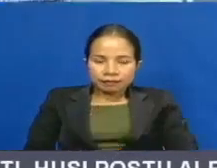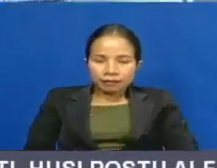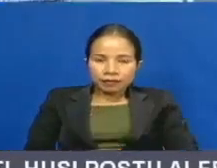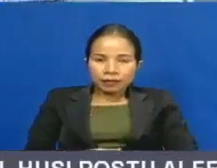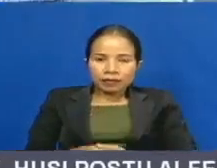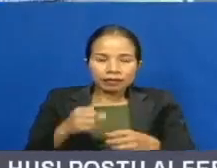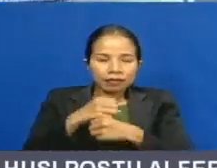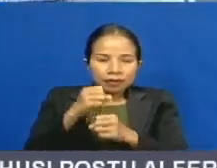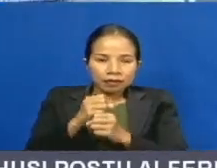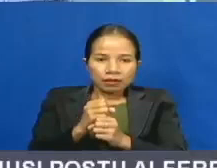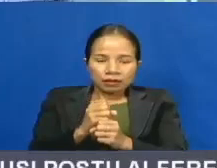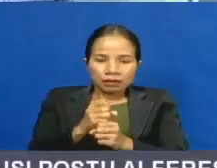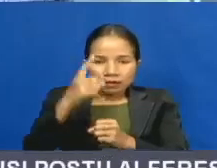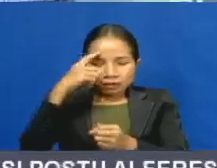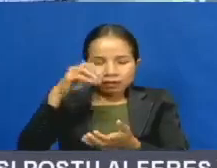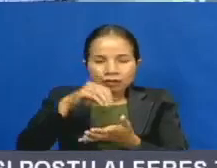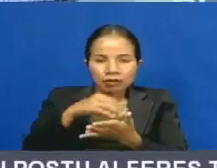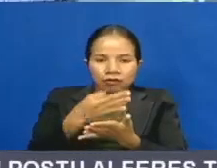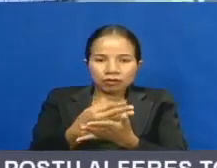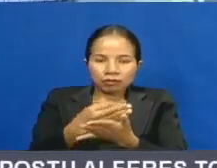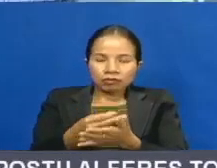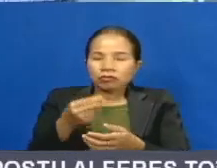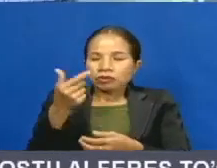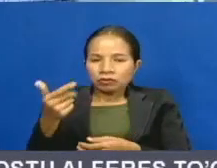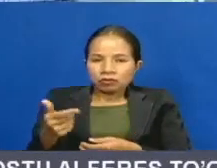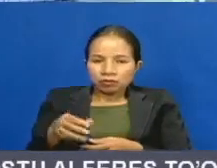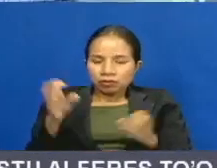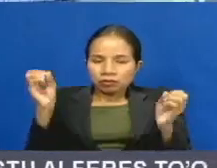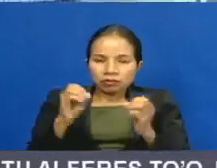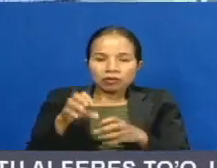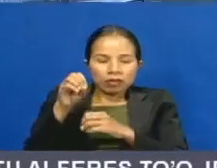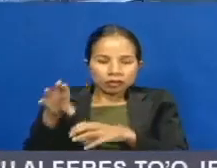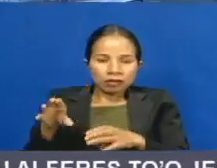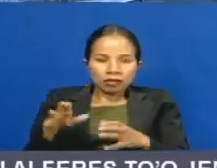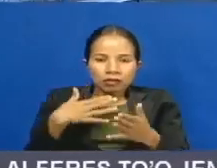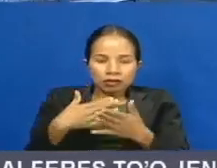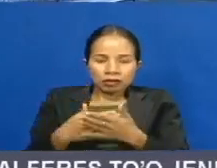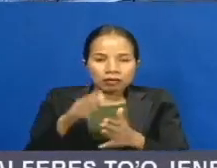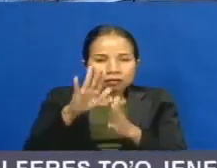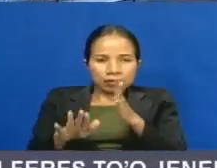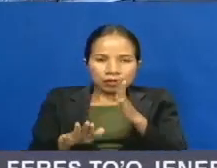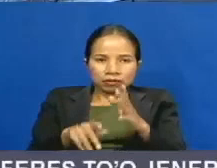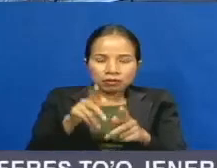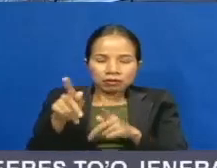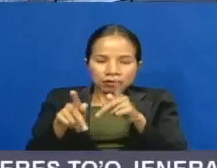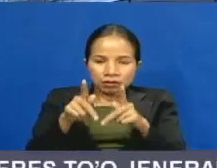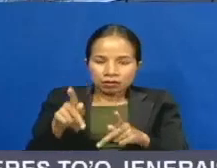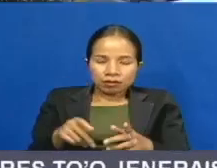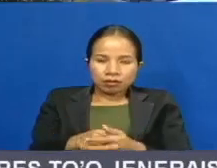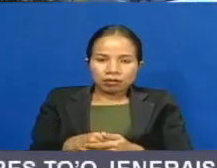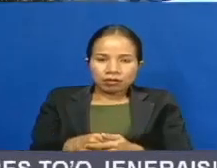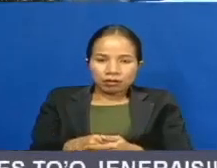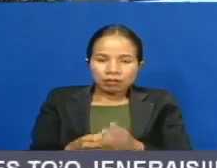nebela atinzi tamba alocação orçamento limitado nula consistente menos recurso humano no mos metas